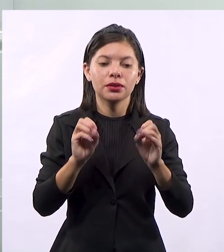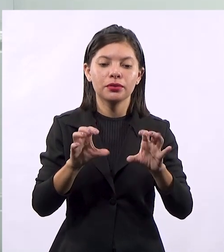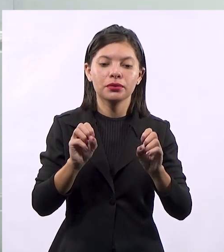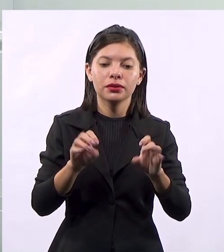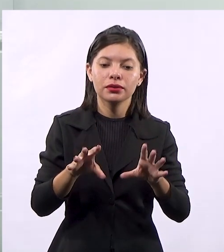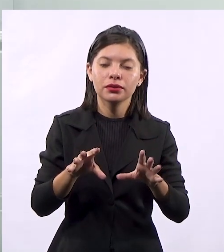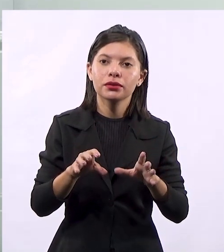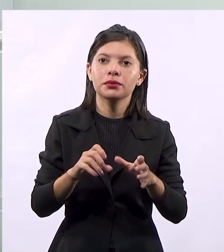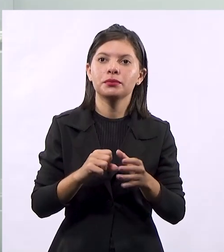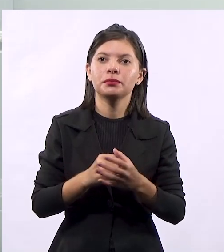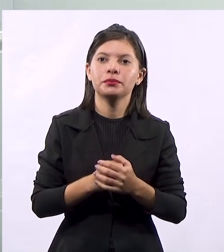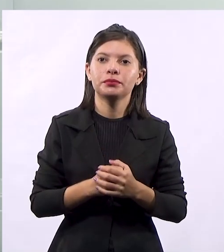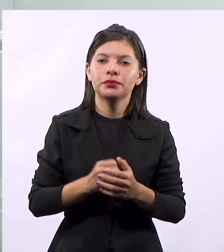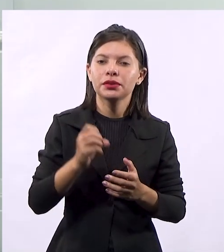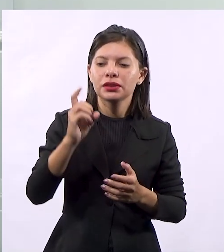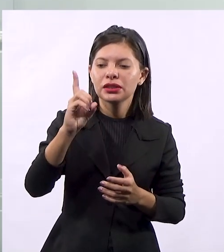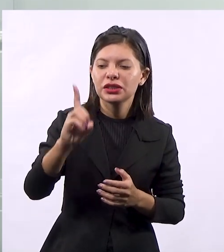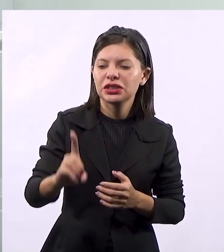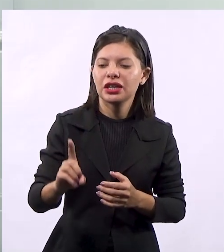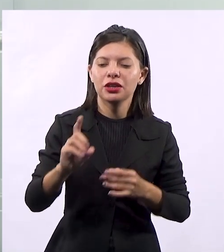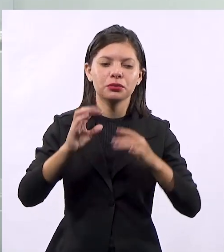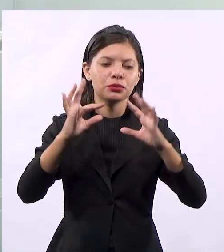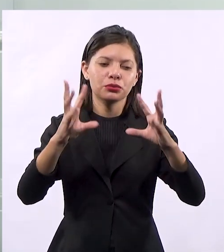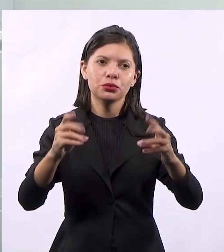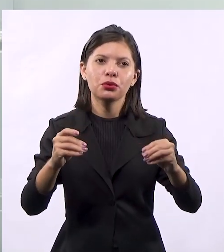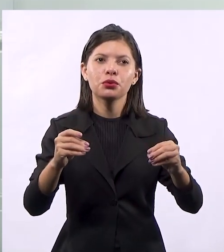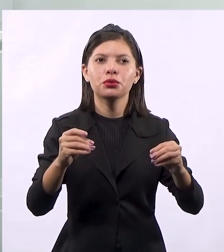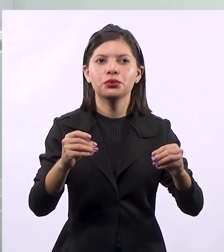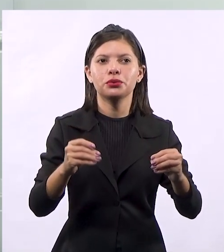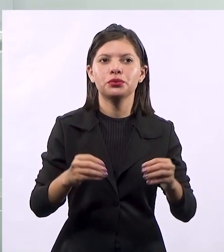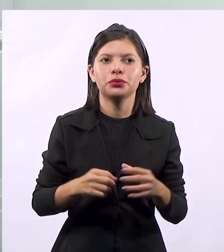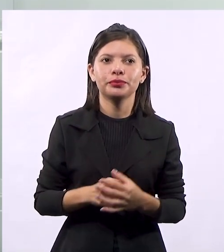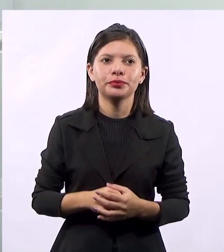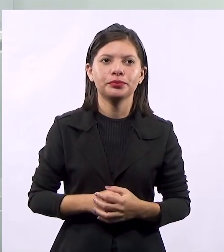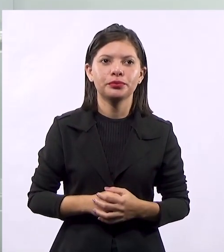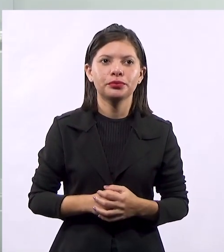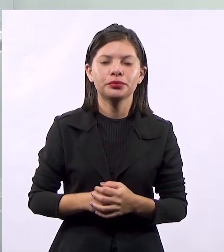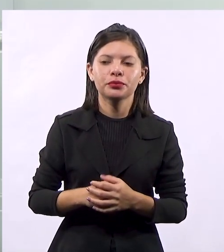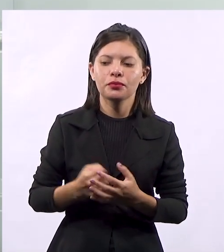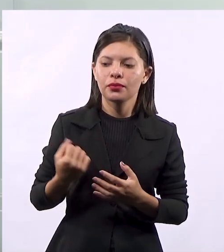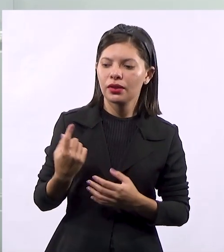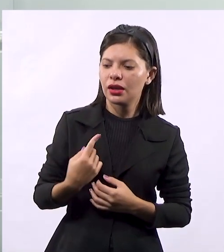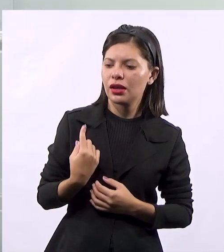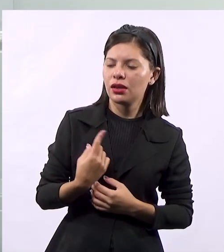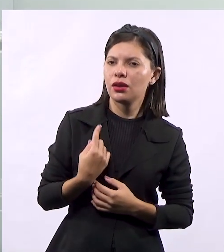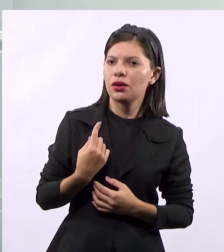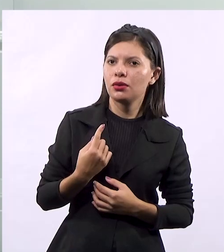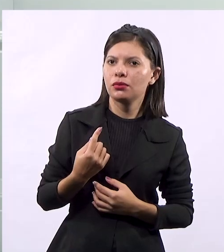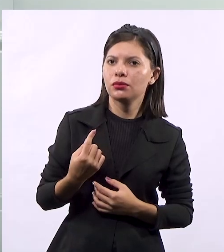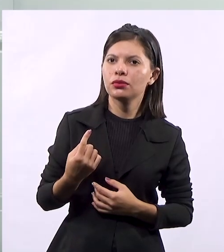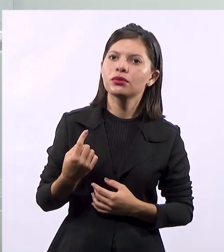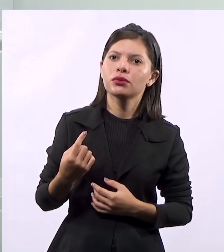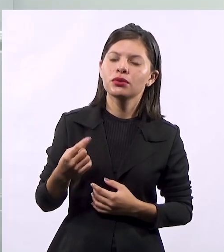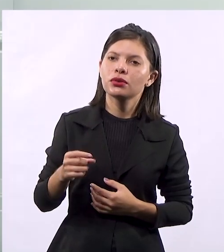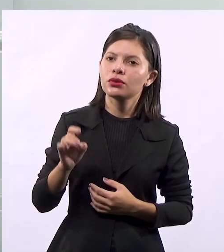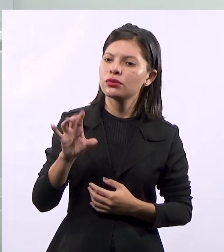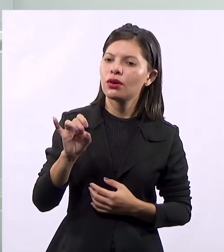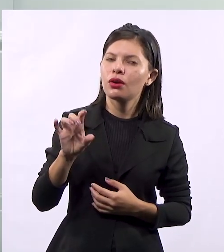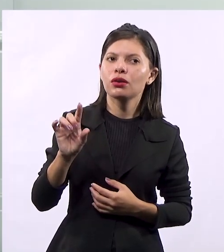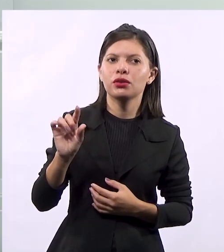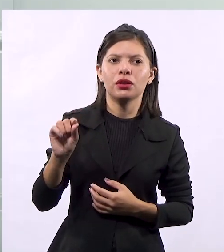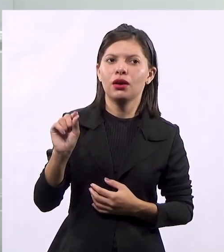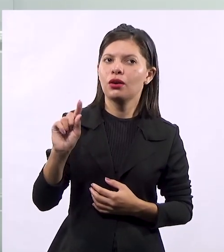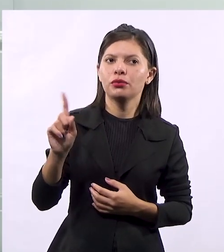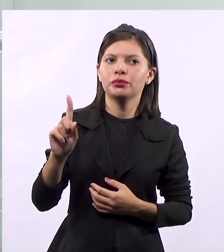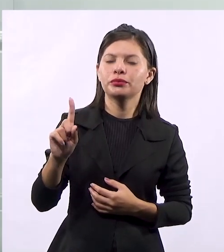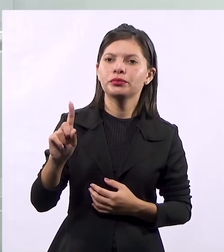de 1988, as representações sociais, as representações coletivas, içaram a direito